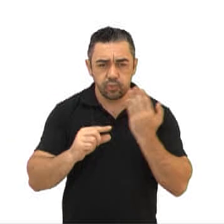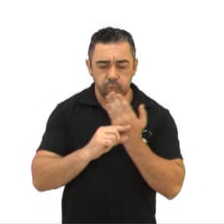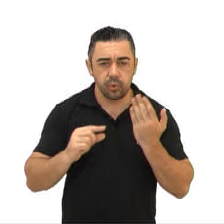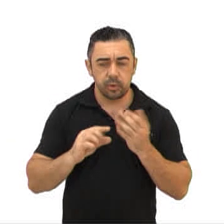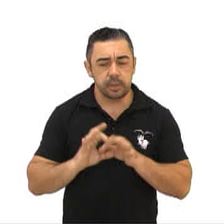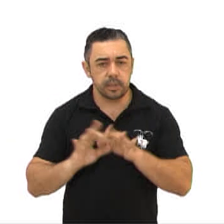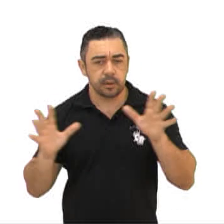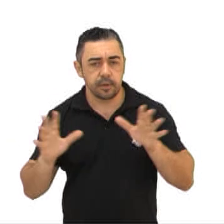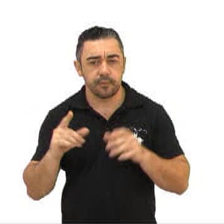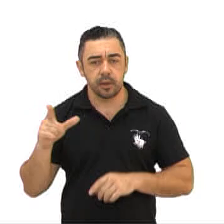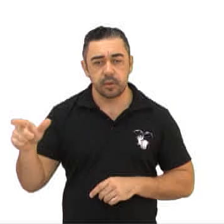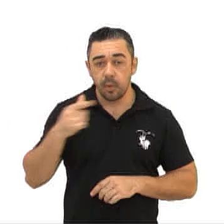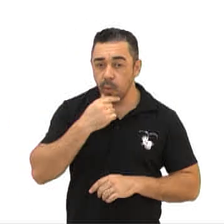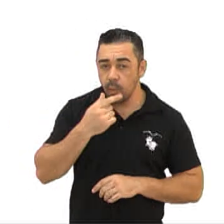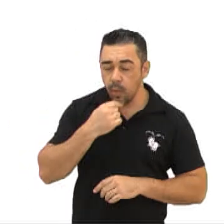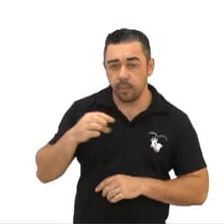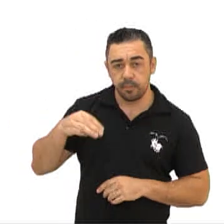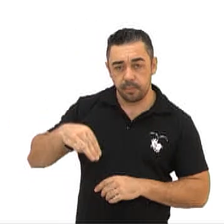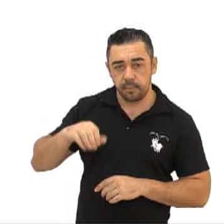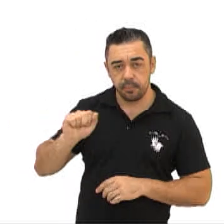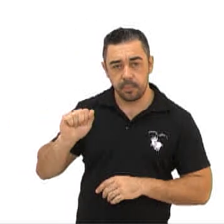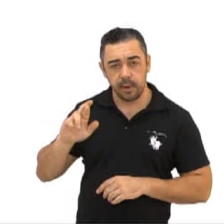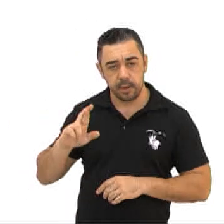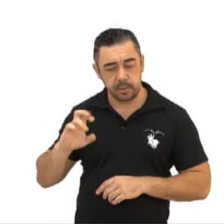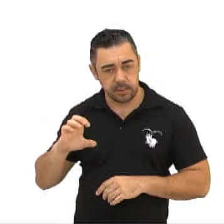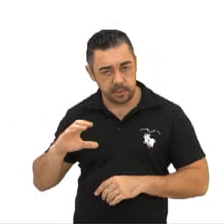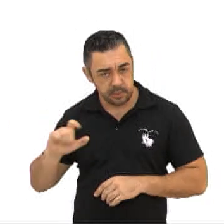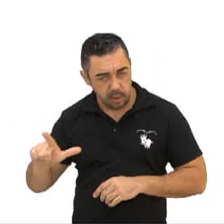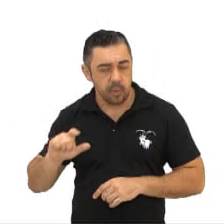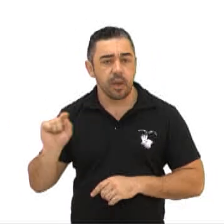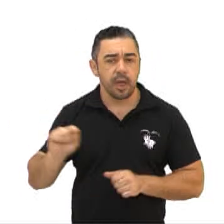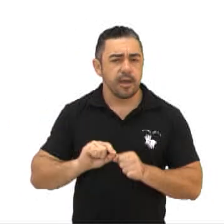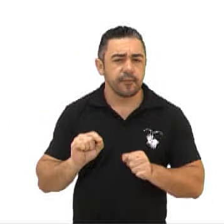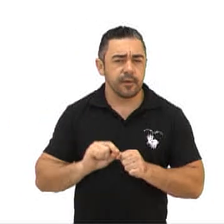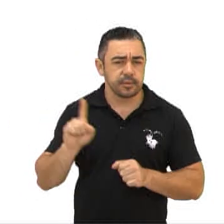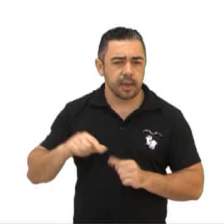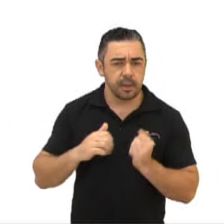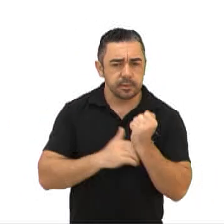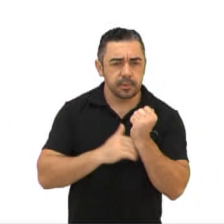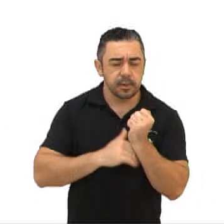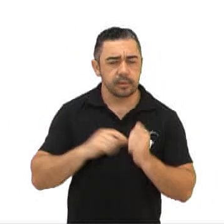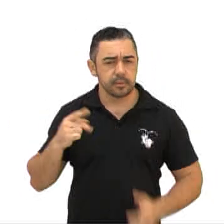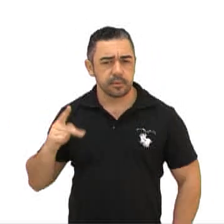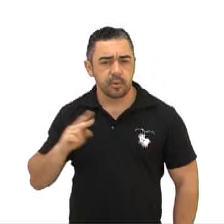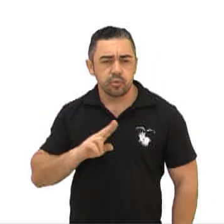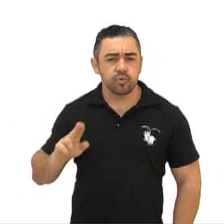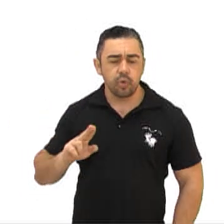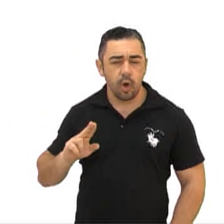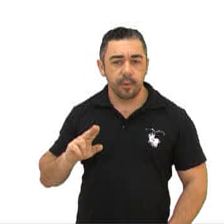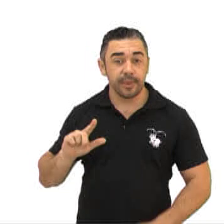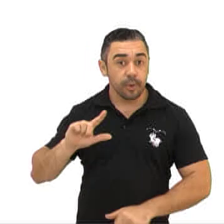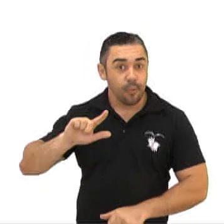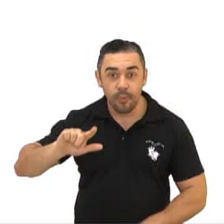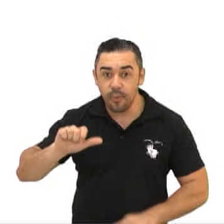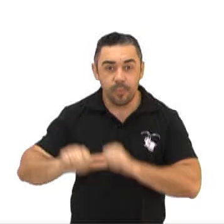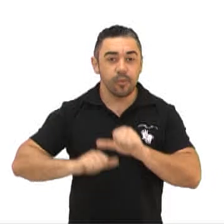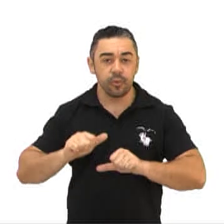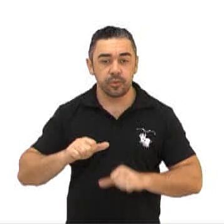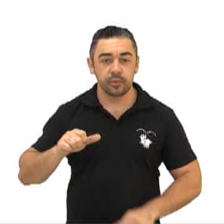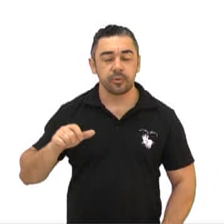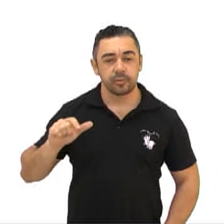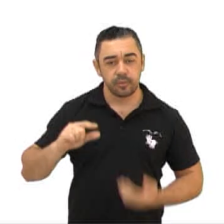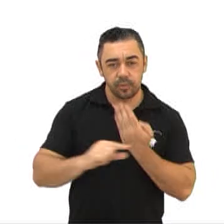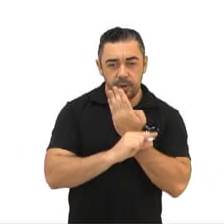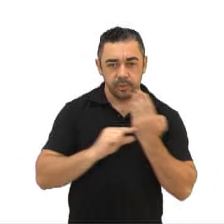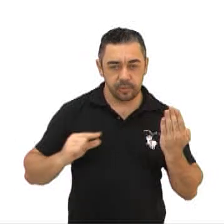submete sua obra, né, A Fonte em Segredo, com o nome de Richard Muth. Muth é interessante que, em alemão, Muth